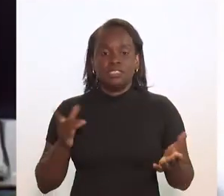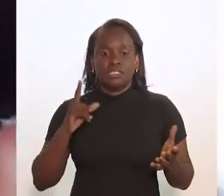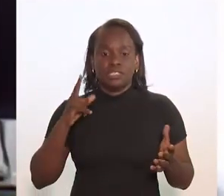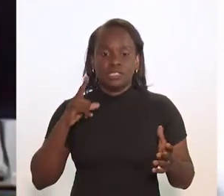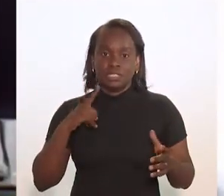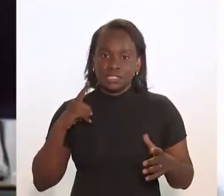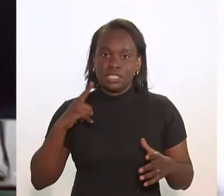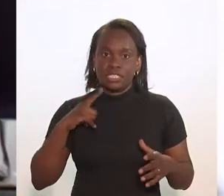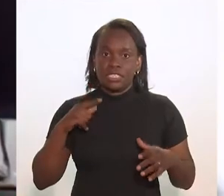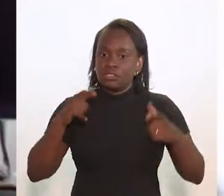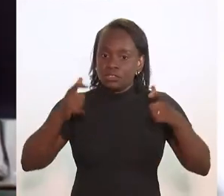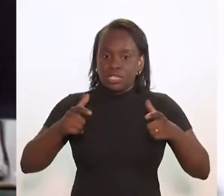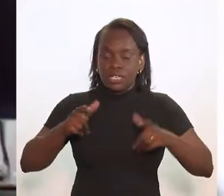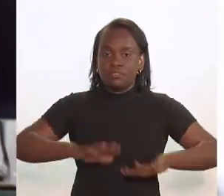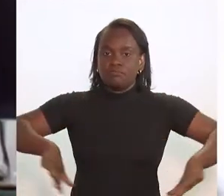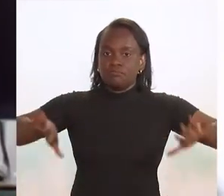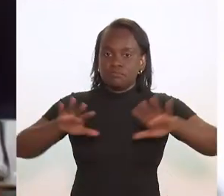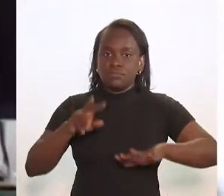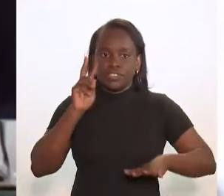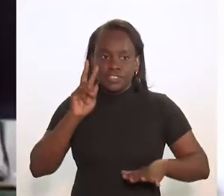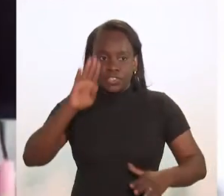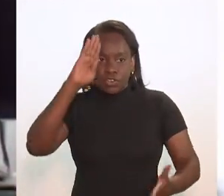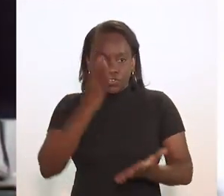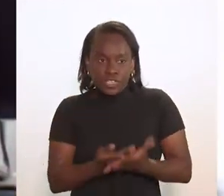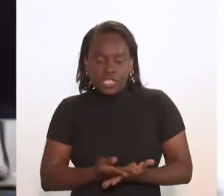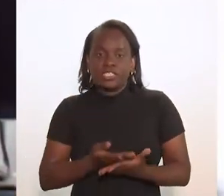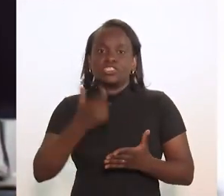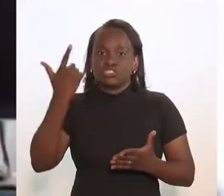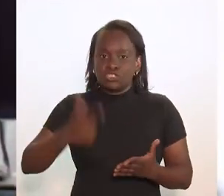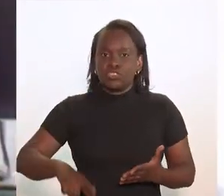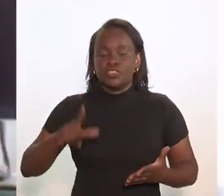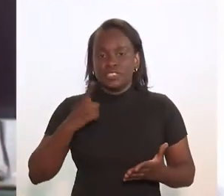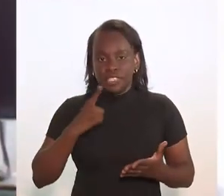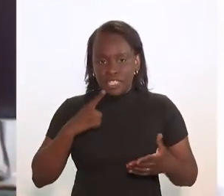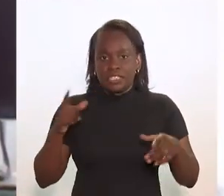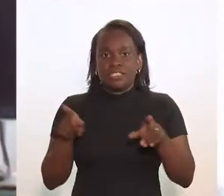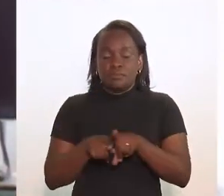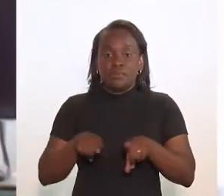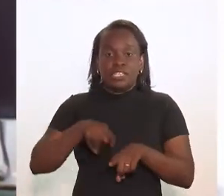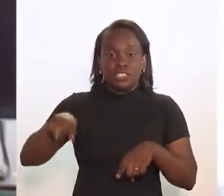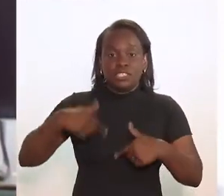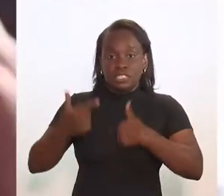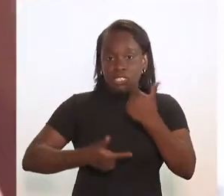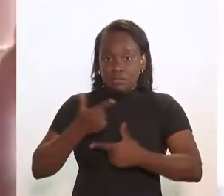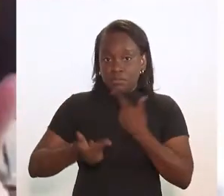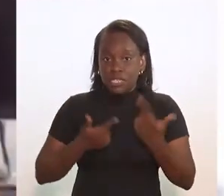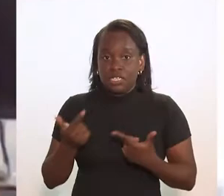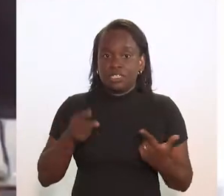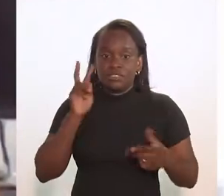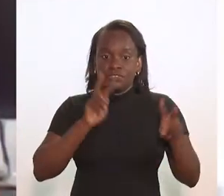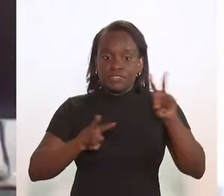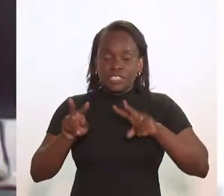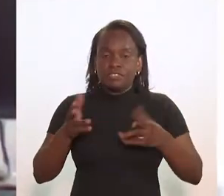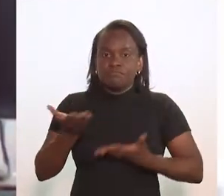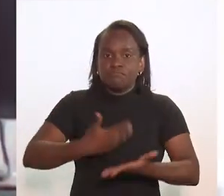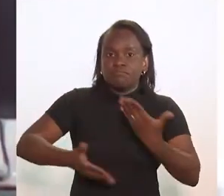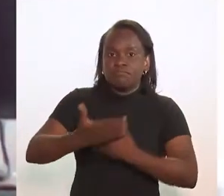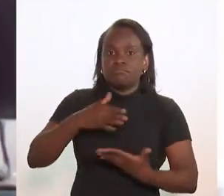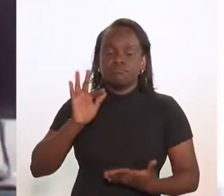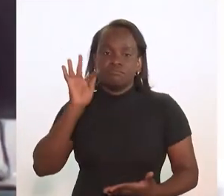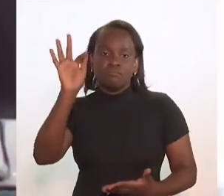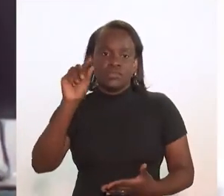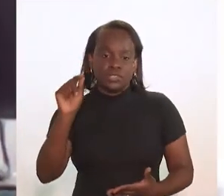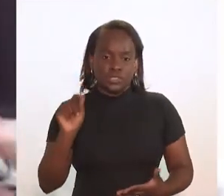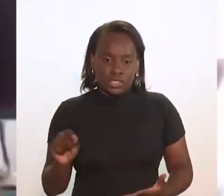elas se dão de forma mais fácil até. A confiança, ela aparece de novo e a gente trabalha para tal da visão compartilhada